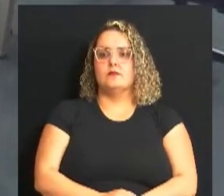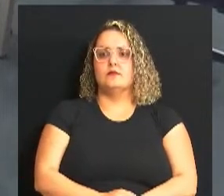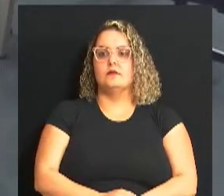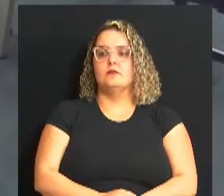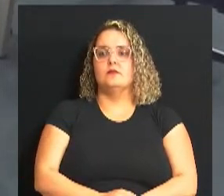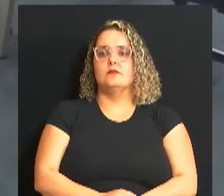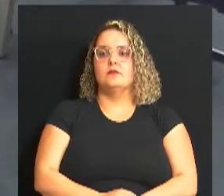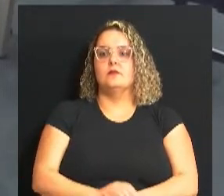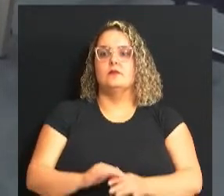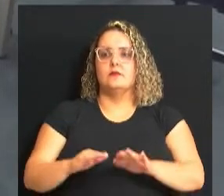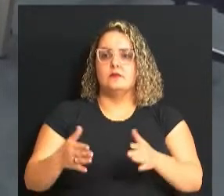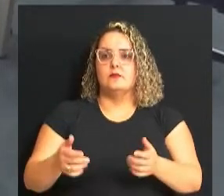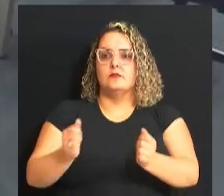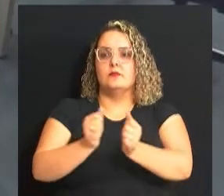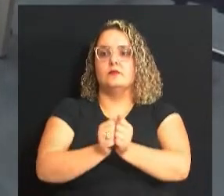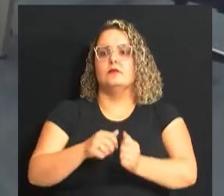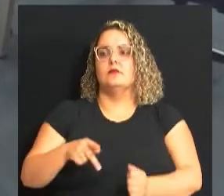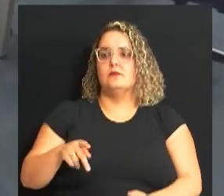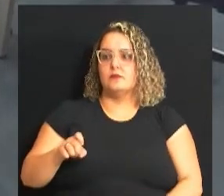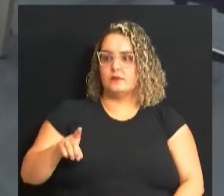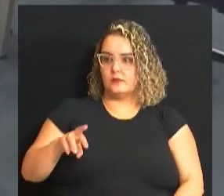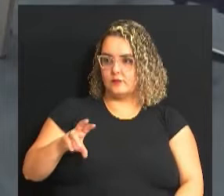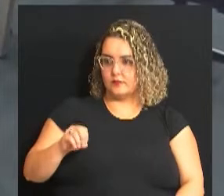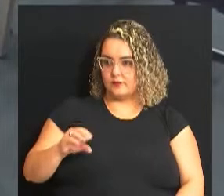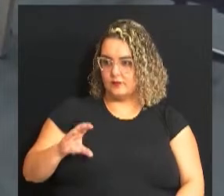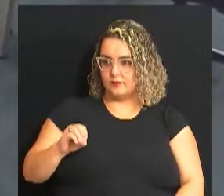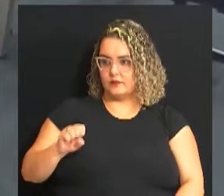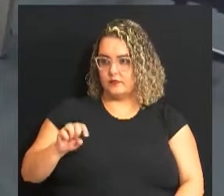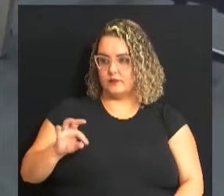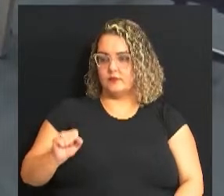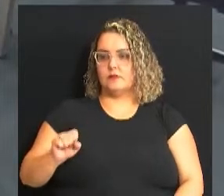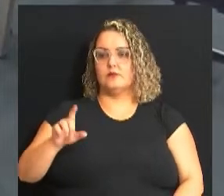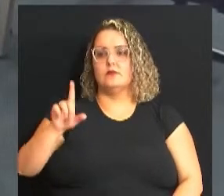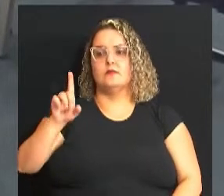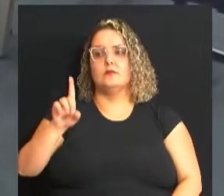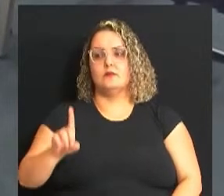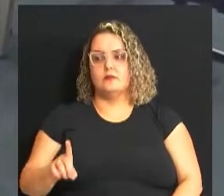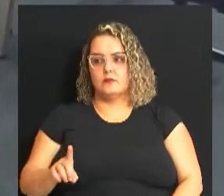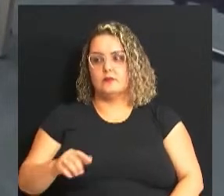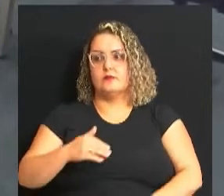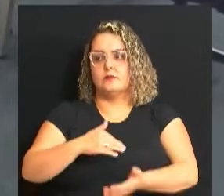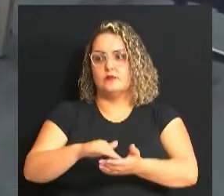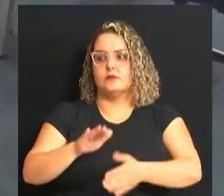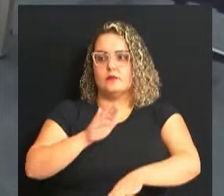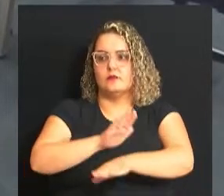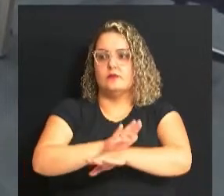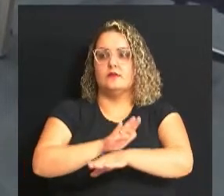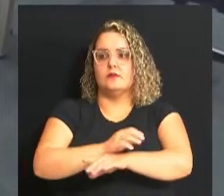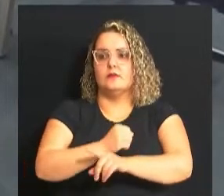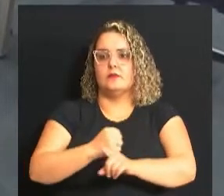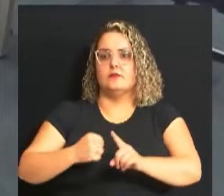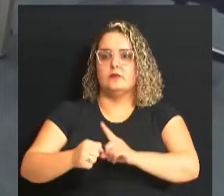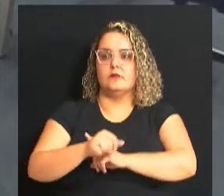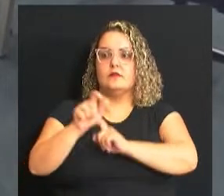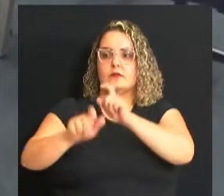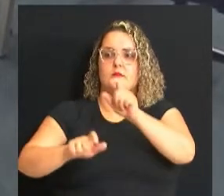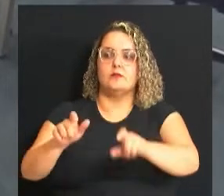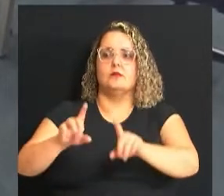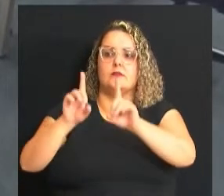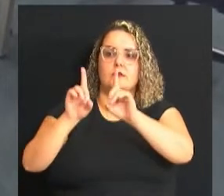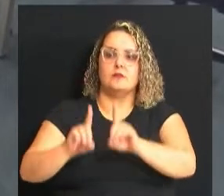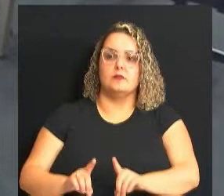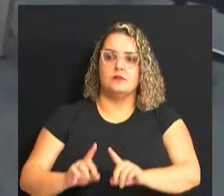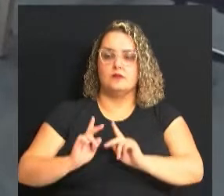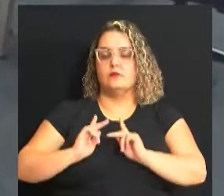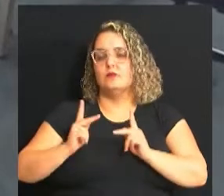mesa conosco o Pedro Costa, diretor da Secretaria Municipal de Assistência Social e Pessoa com Deficiência e Direitos Humanos. Por